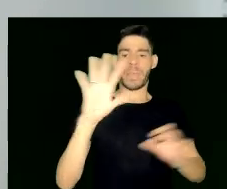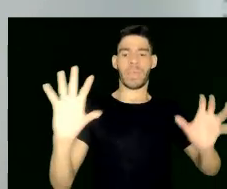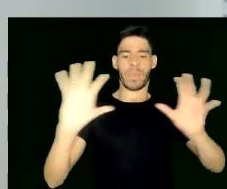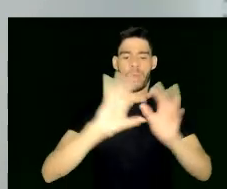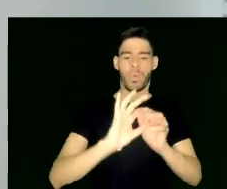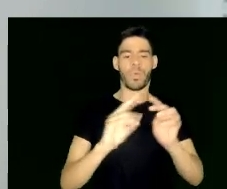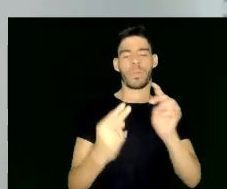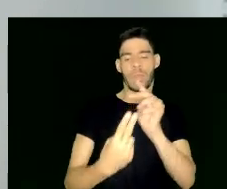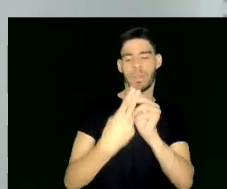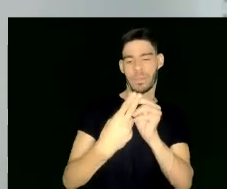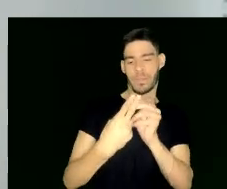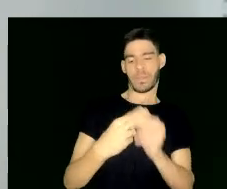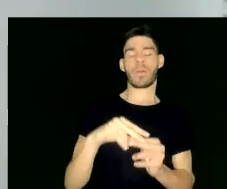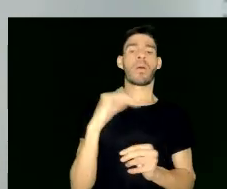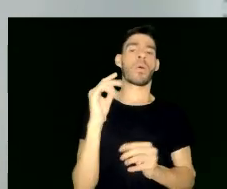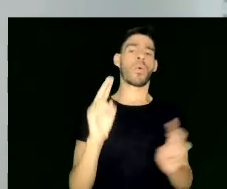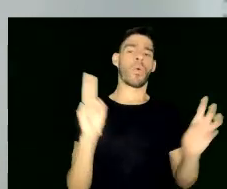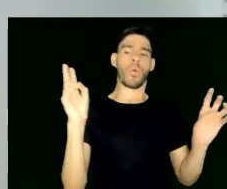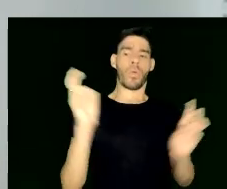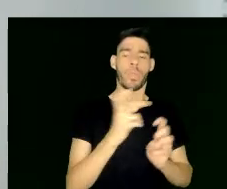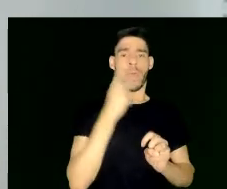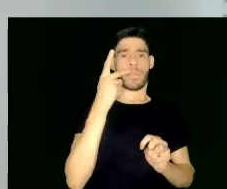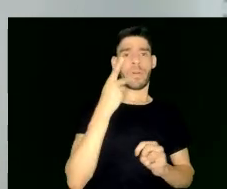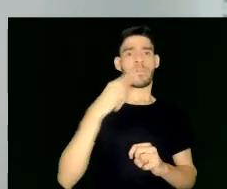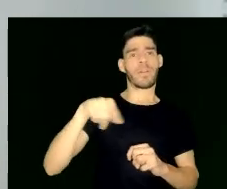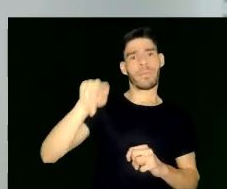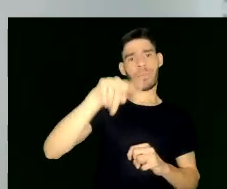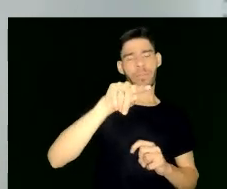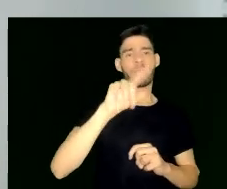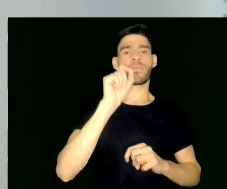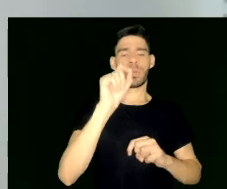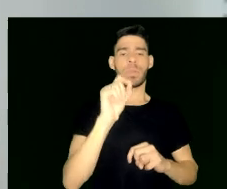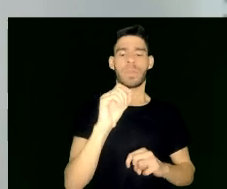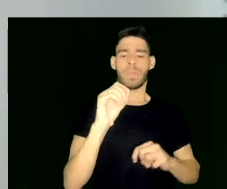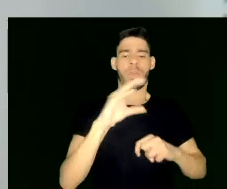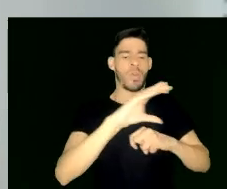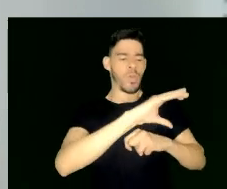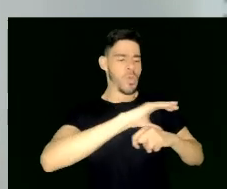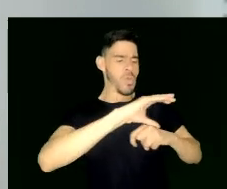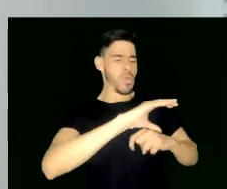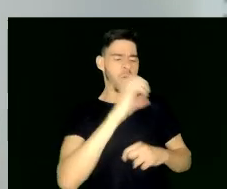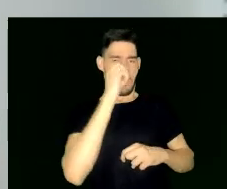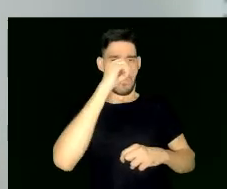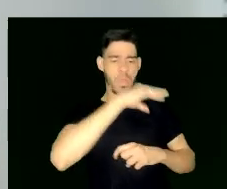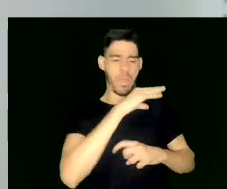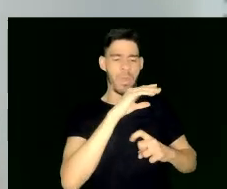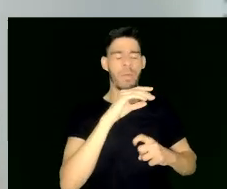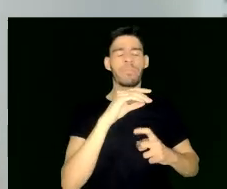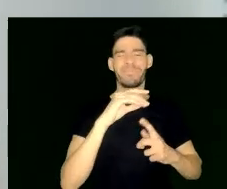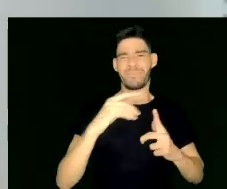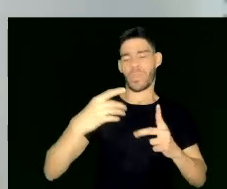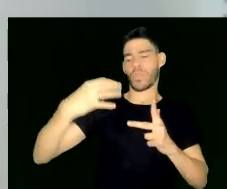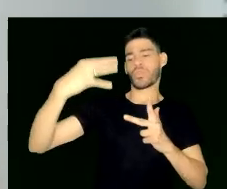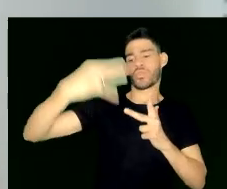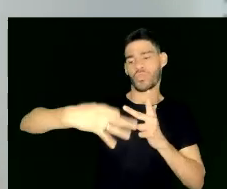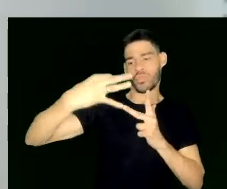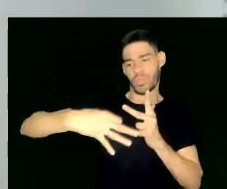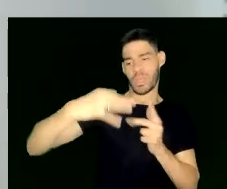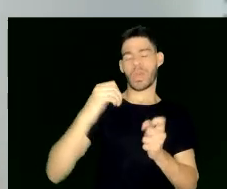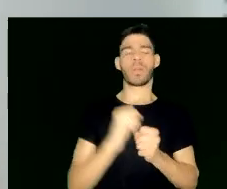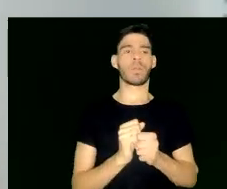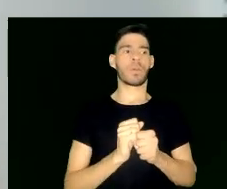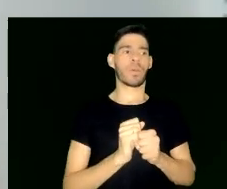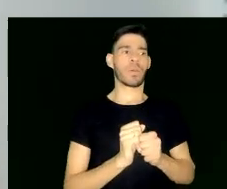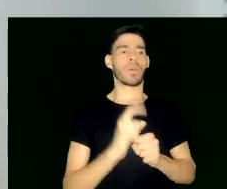#EMAG Conecta. O tema que separei para falar a vocês é o constitucionalismo abusivo e o poder